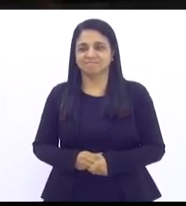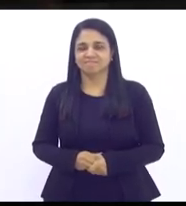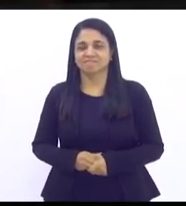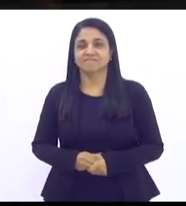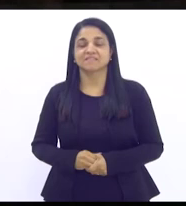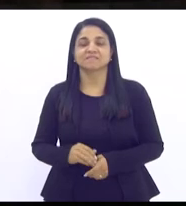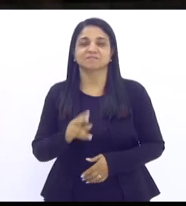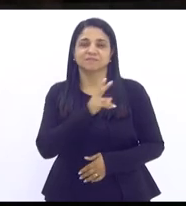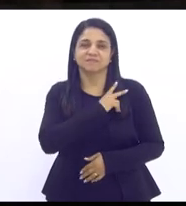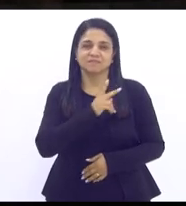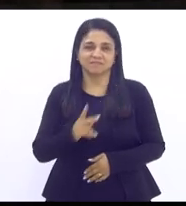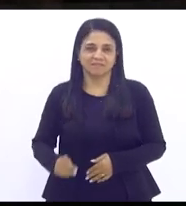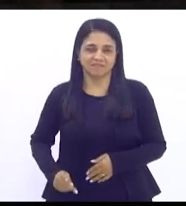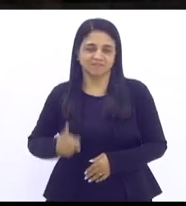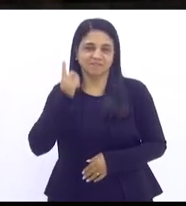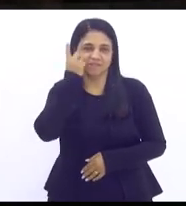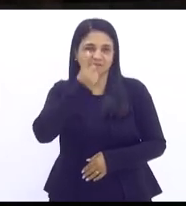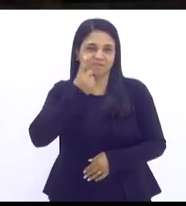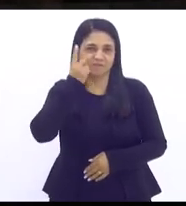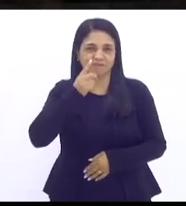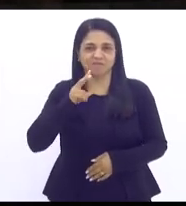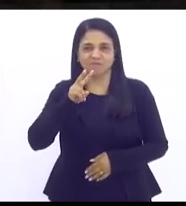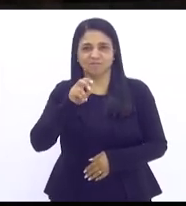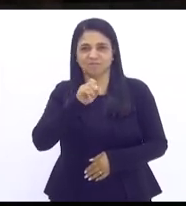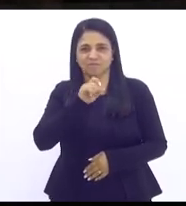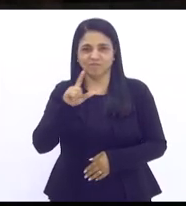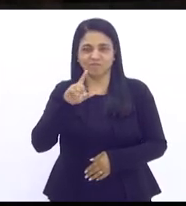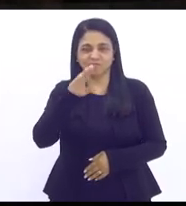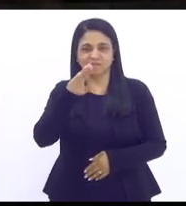Senhor presidente, deputado Valdeci Asa,